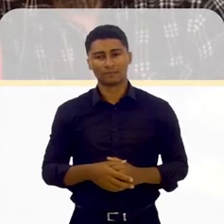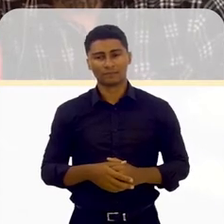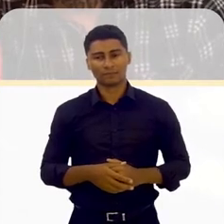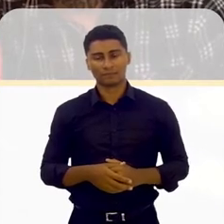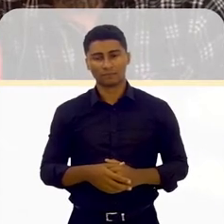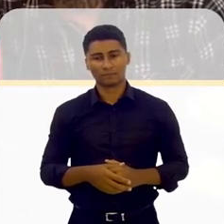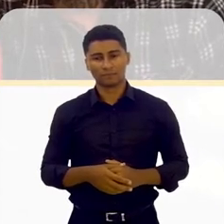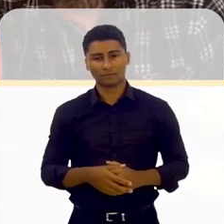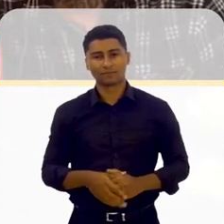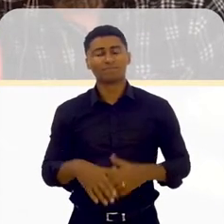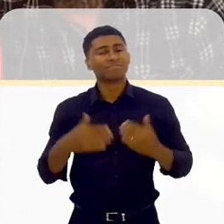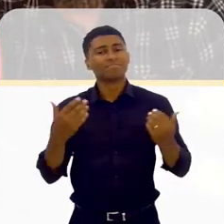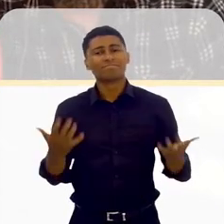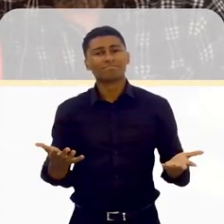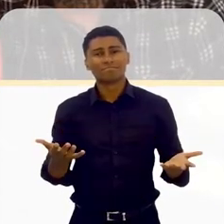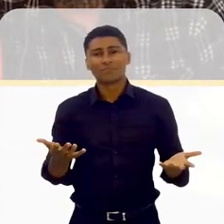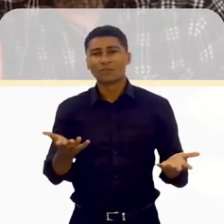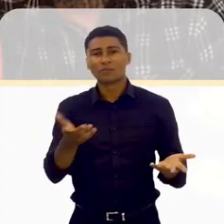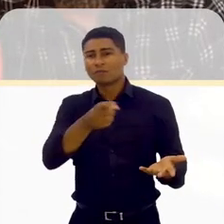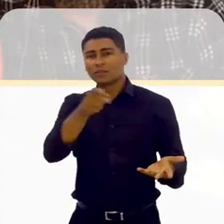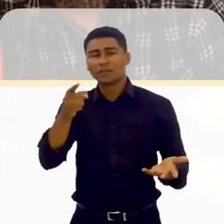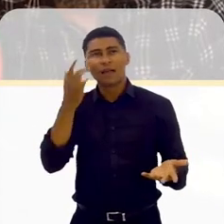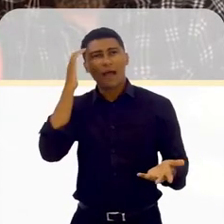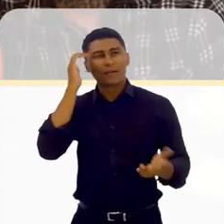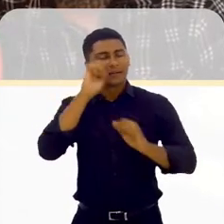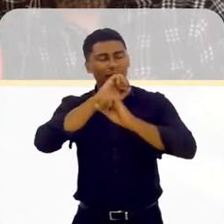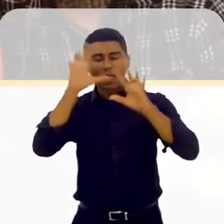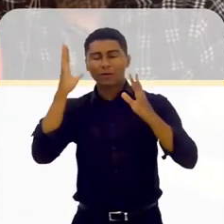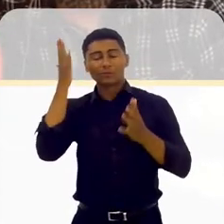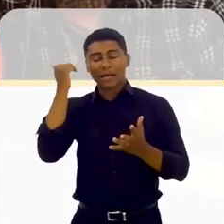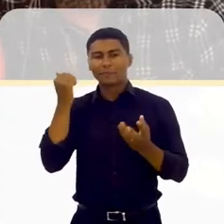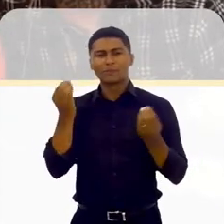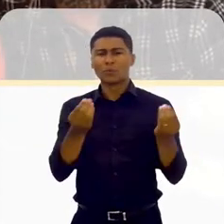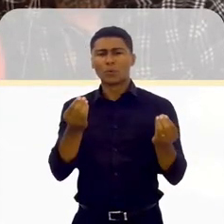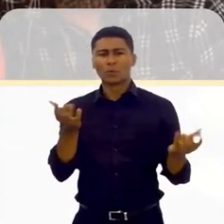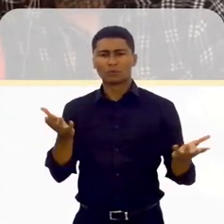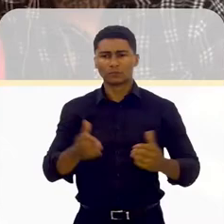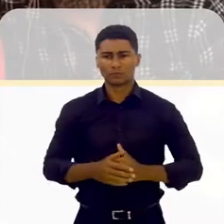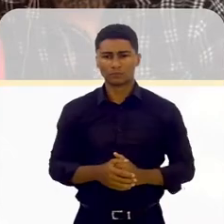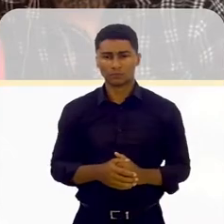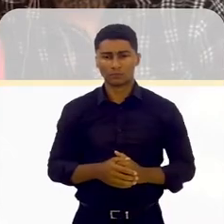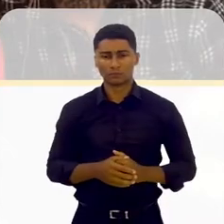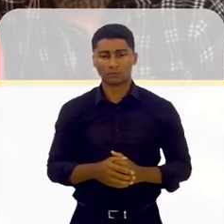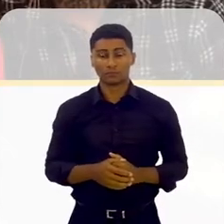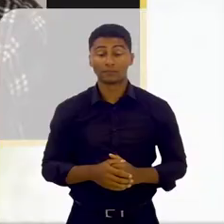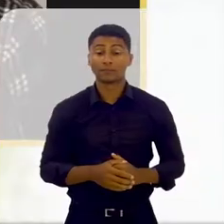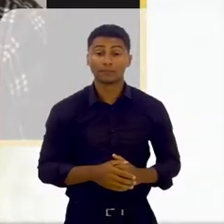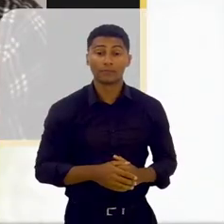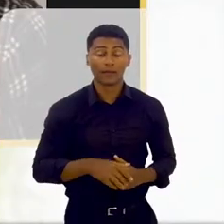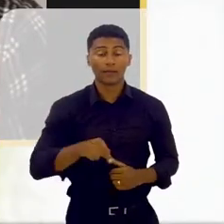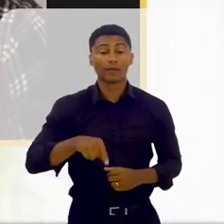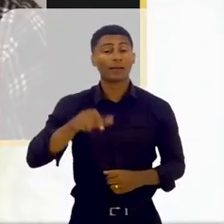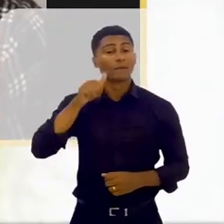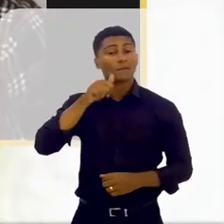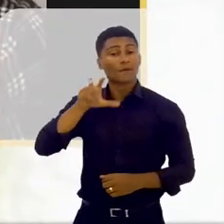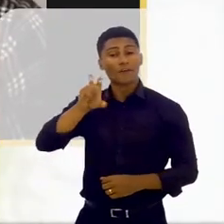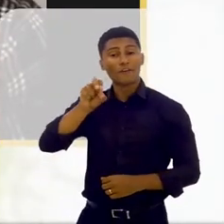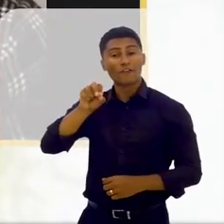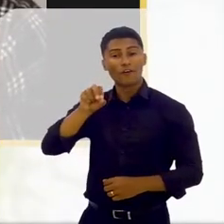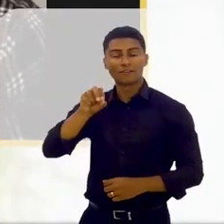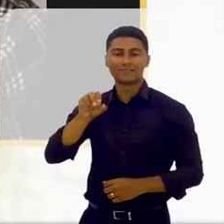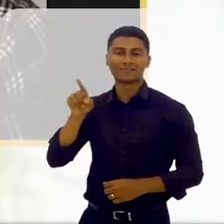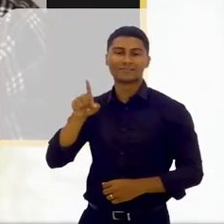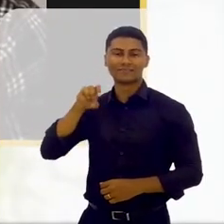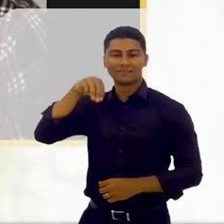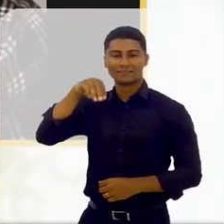ali. De onde veio essa clareza? Vocês têm noção hoje disso? Foi mais no sentido da nossa avó, né? A Dona